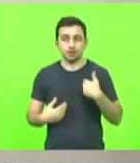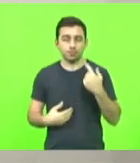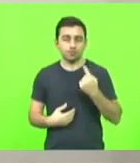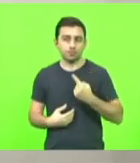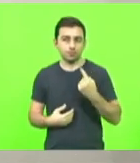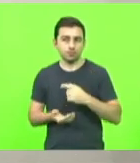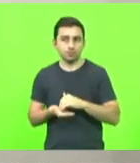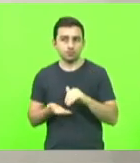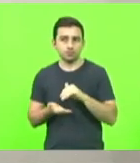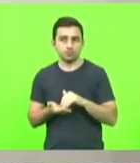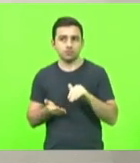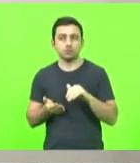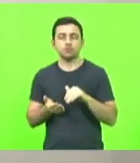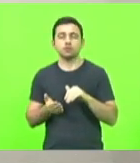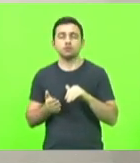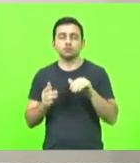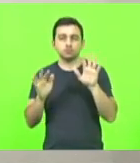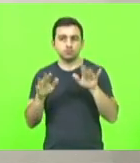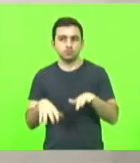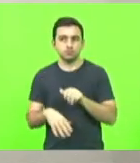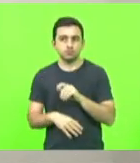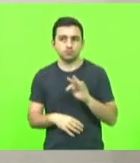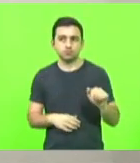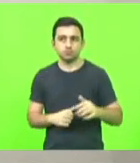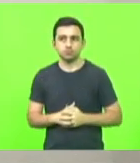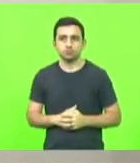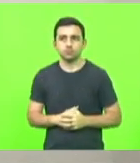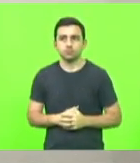secretário, lavrei a presente ata.